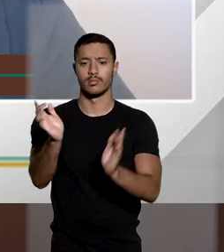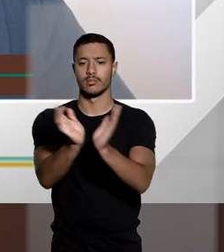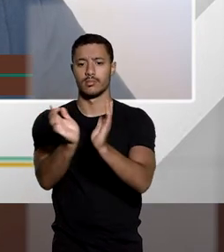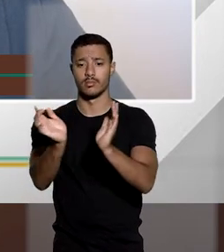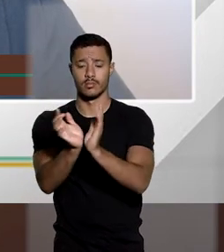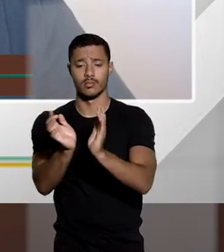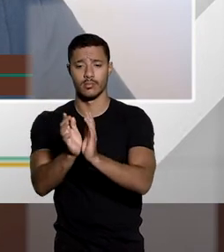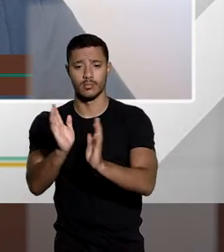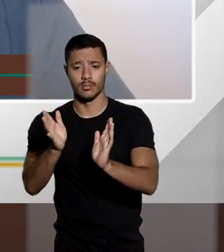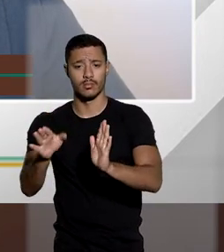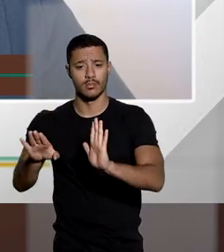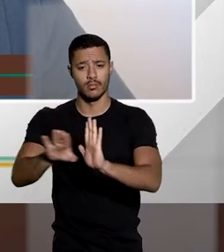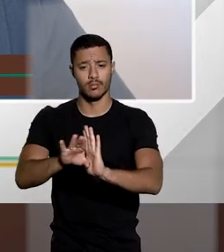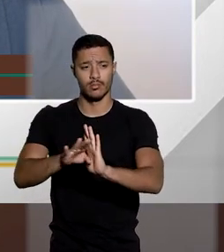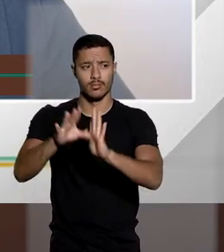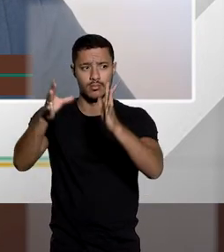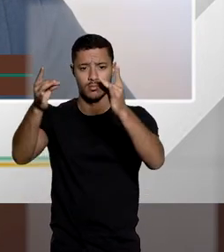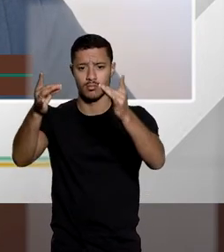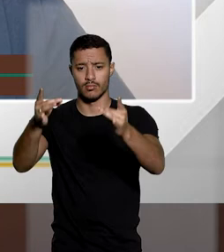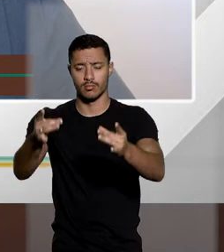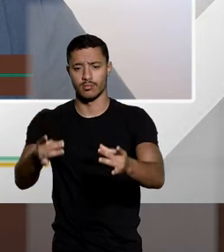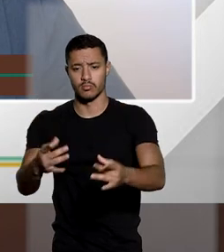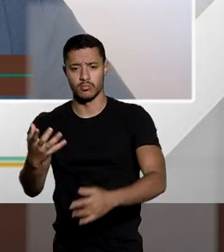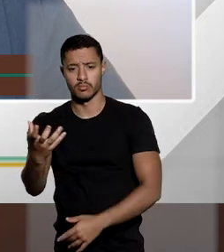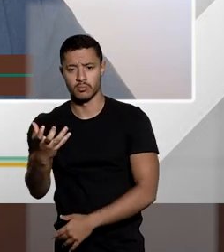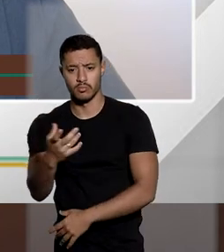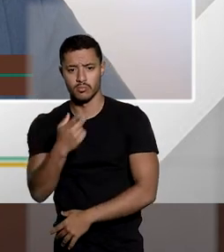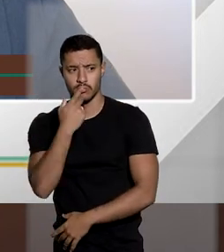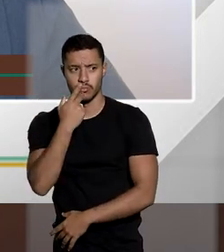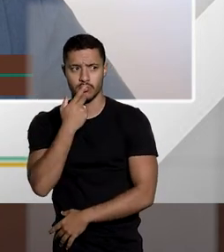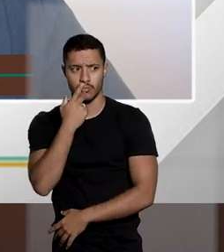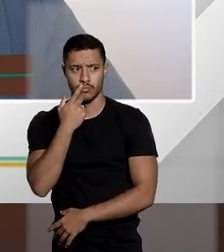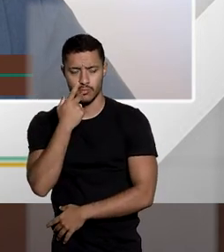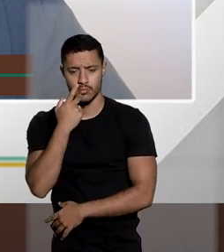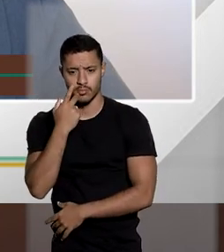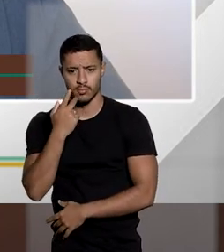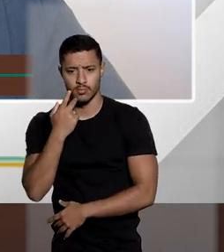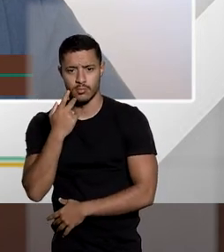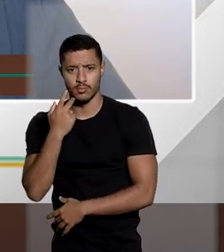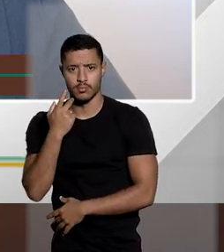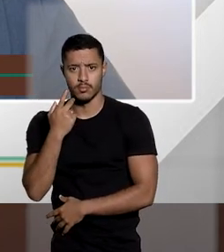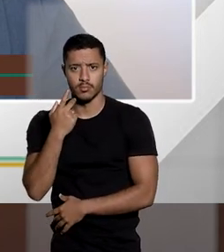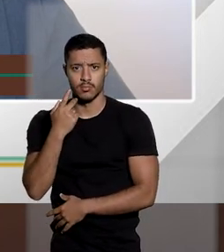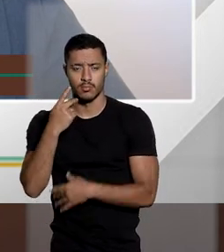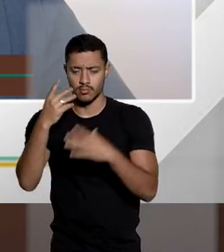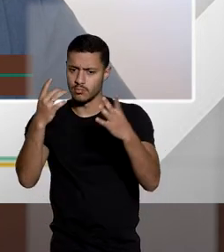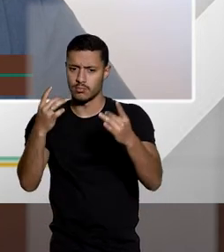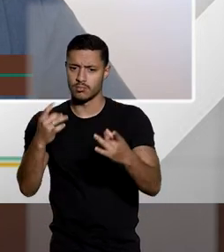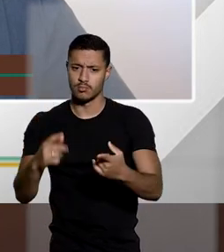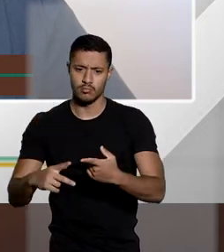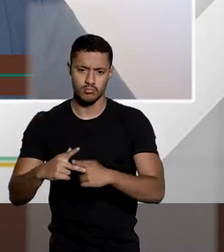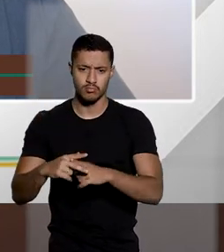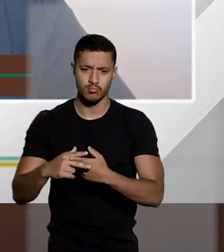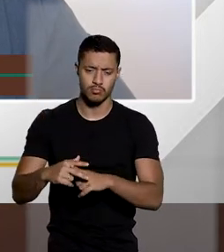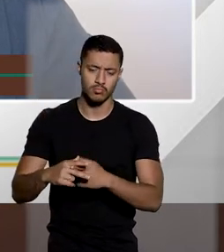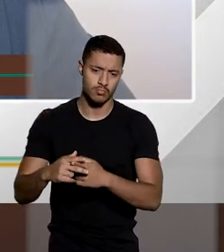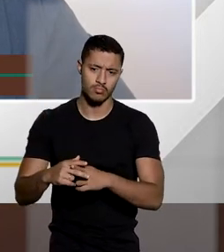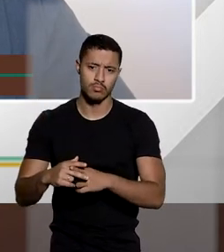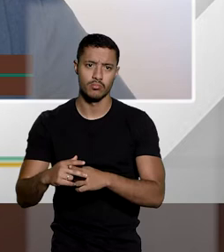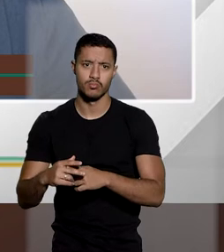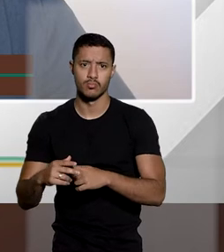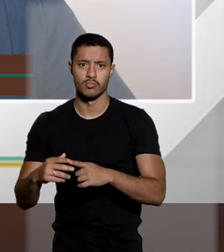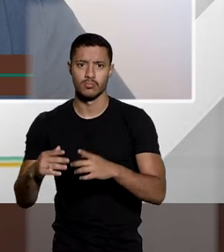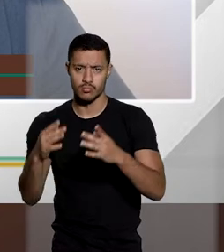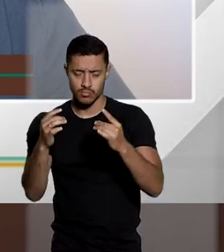coletivo, então ele já vem com cláusulas pré-estabelecidas, sejam aí cláusulas regulamentares ou até